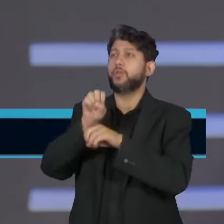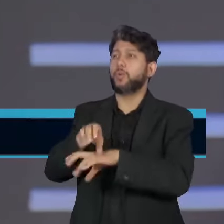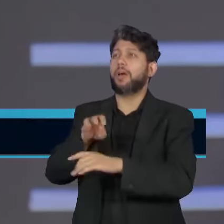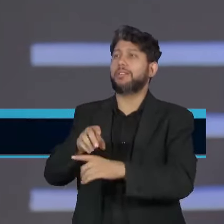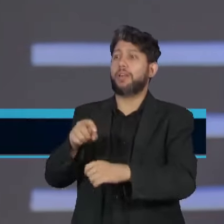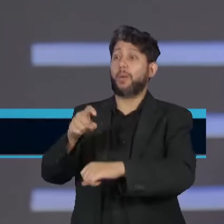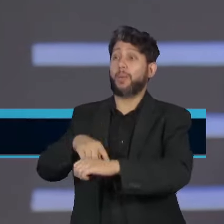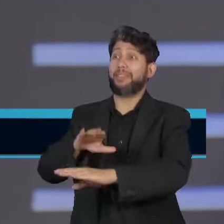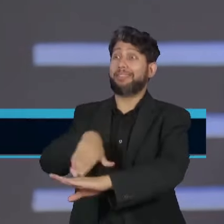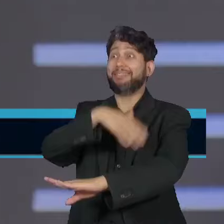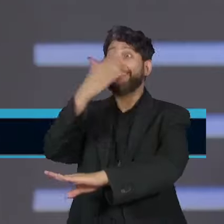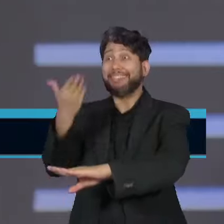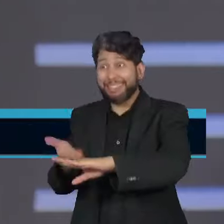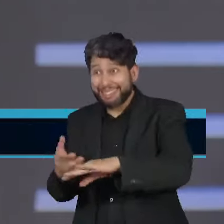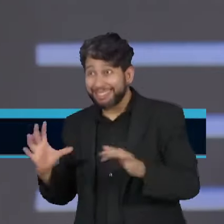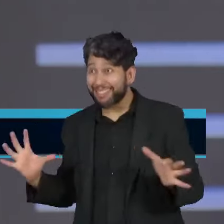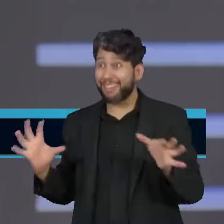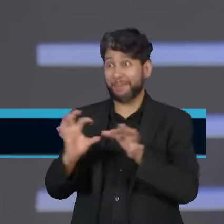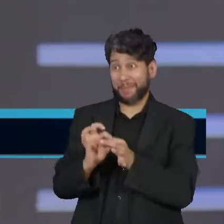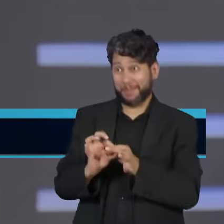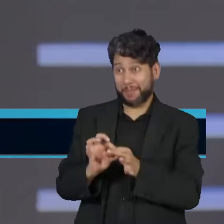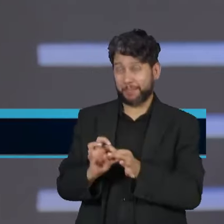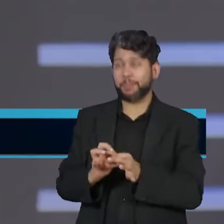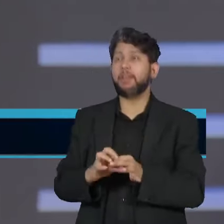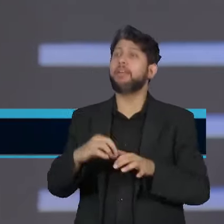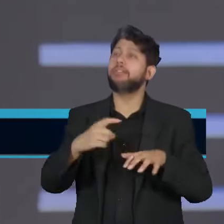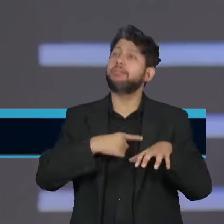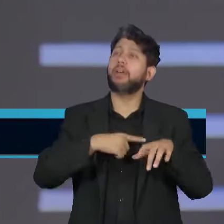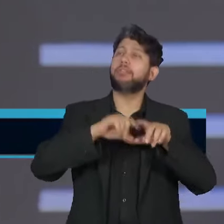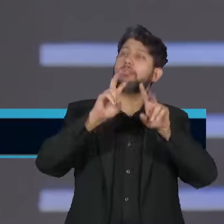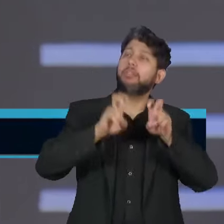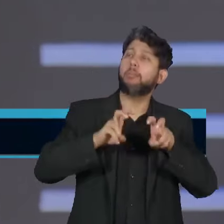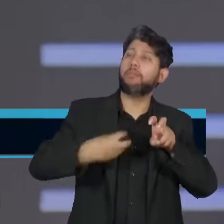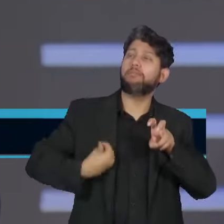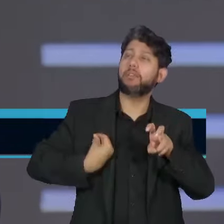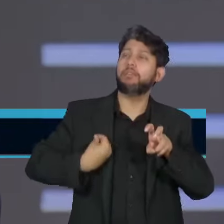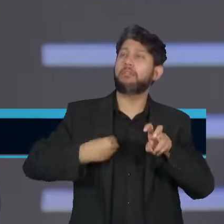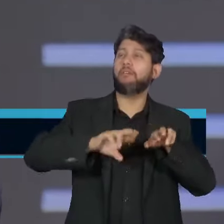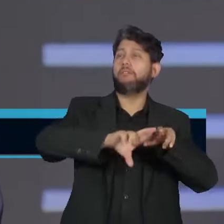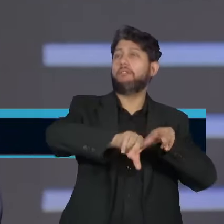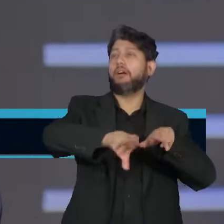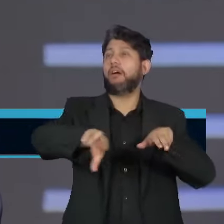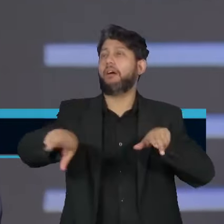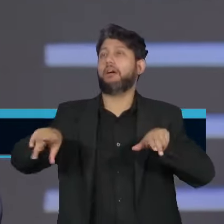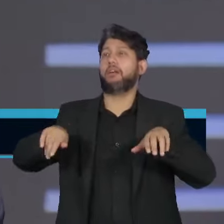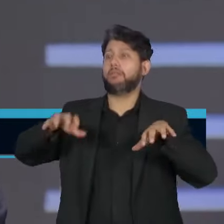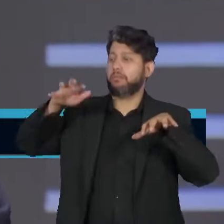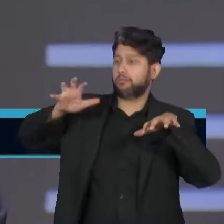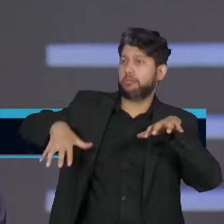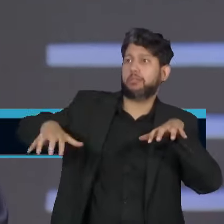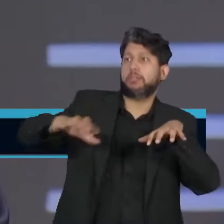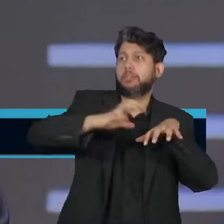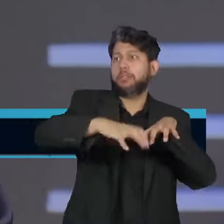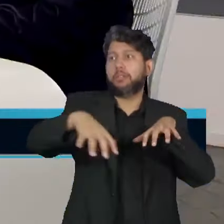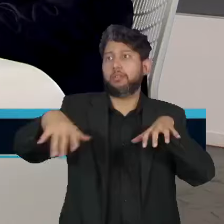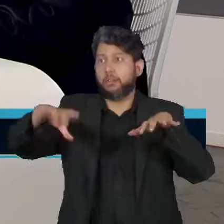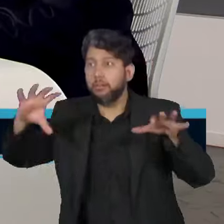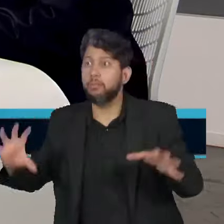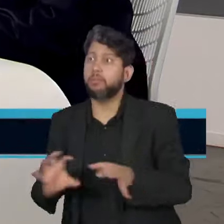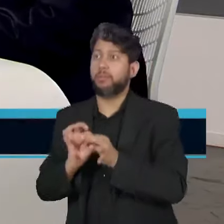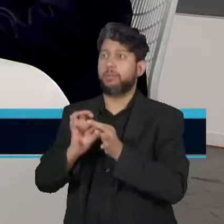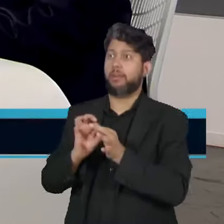ou seja, que trabalhe uma série de questões ali para que o aluno possa refletir,